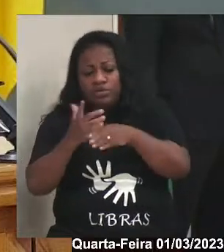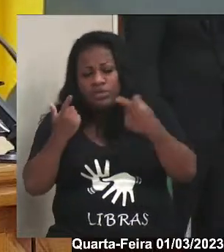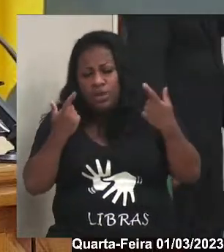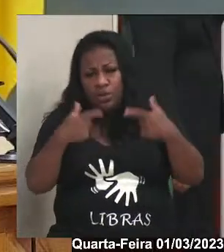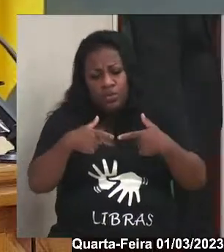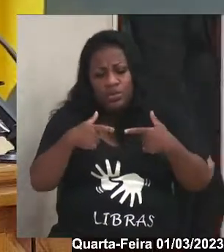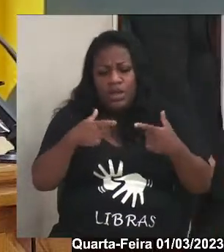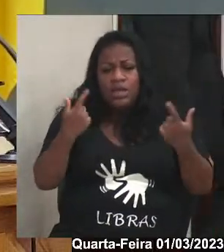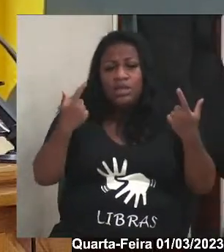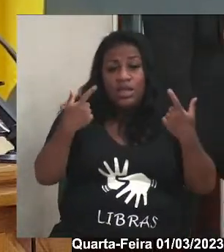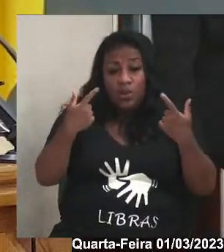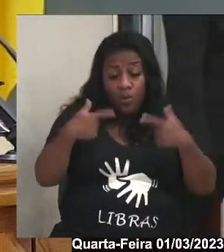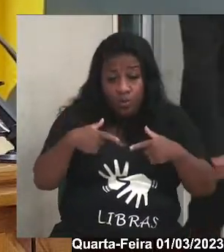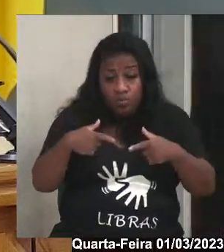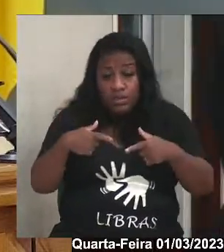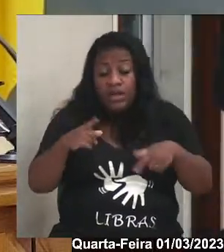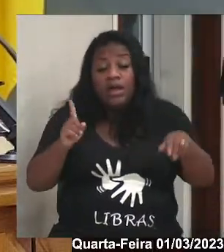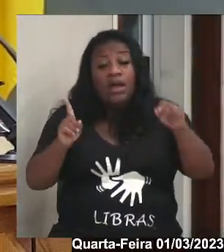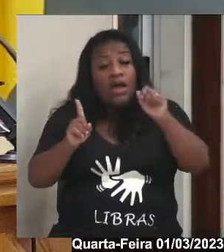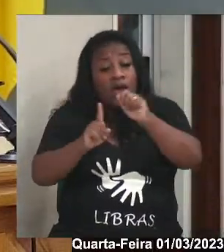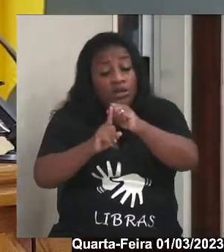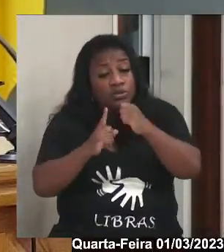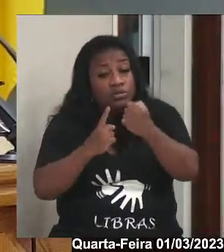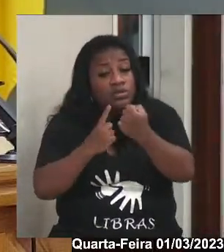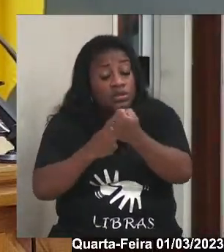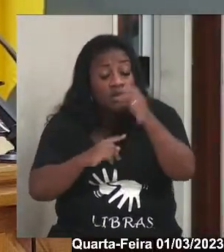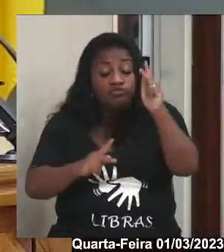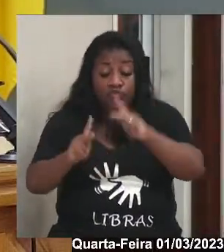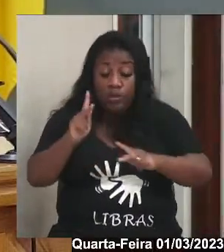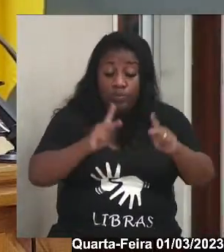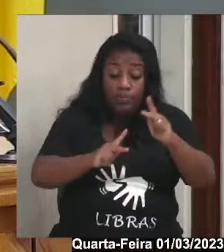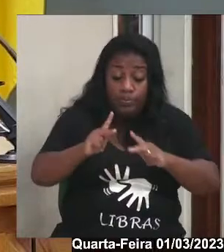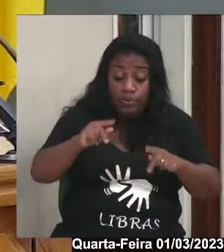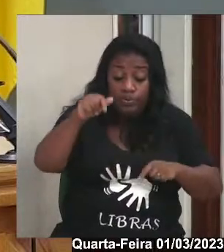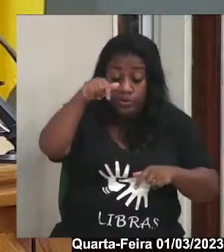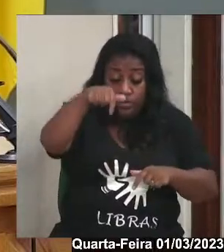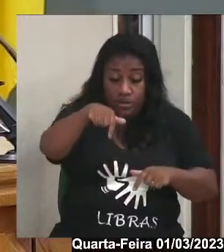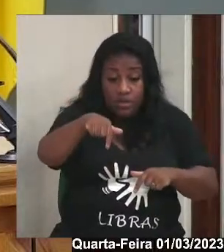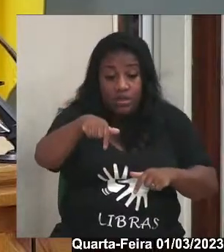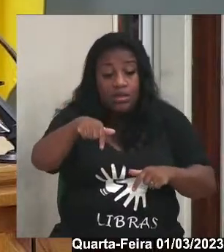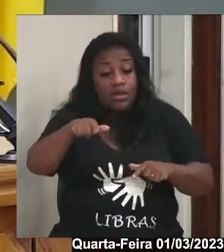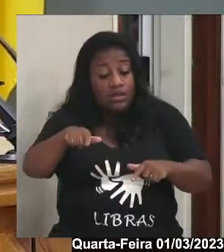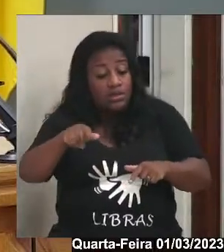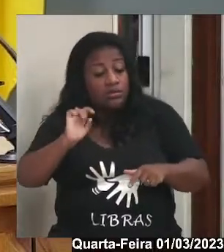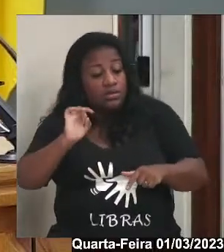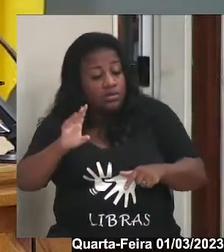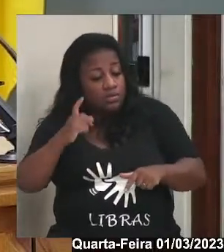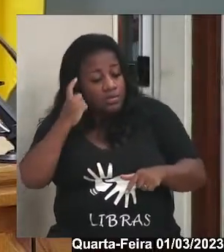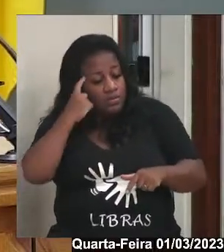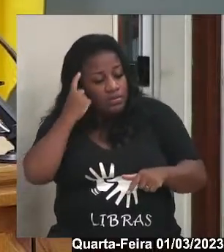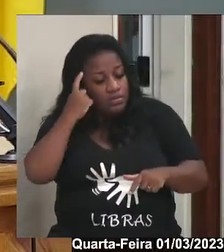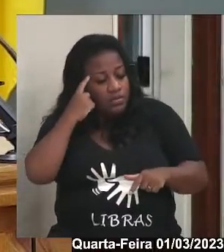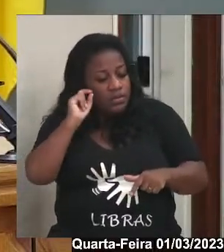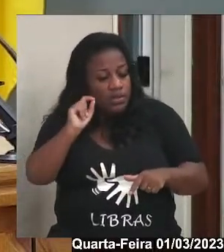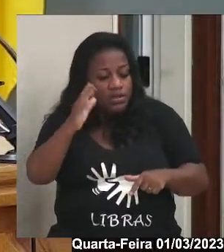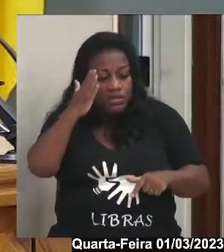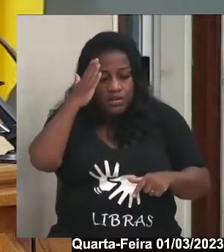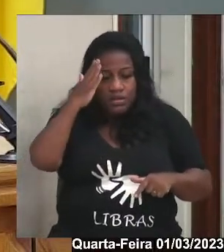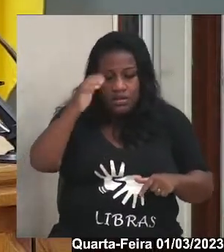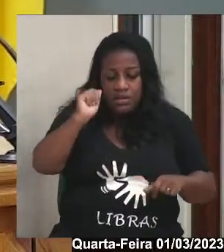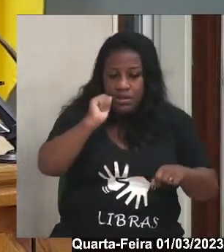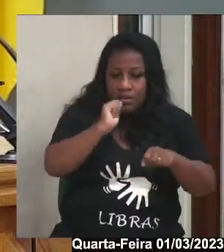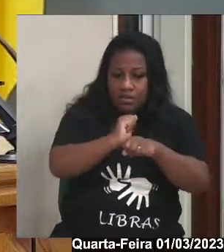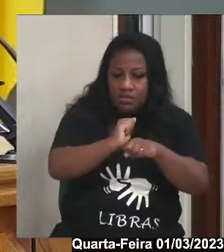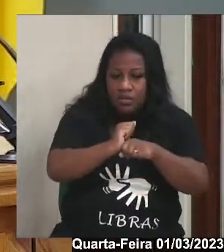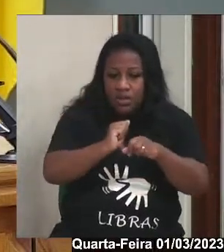vereador, ele está sim votando contra a população e a melhoria dos bairros. Então fica aí a dica aí, e espero